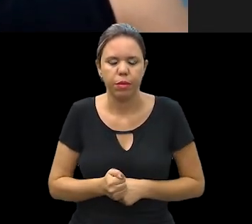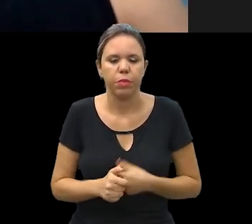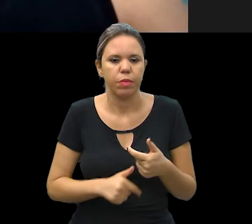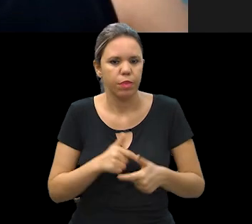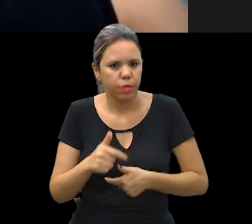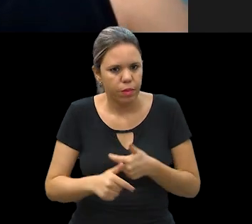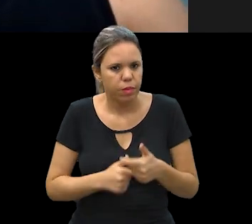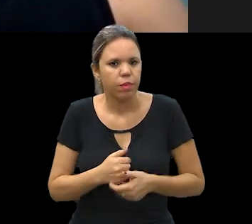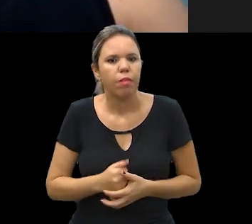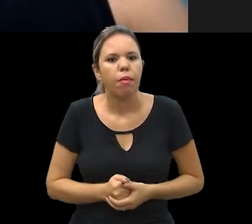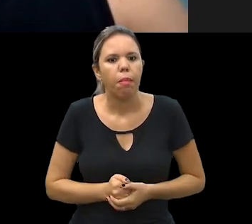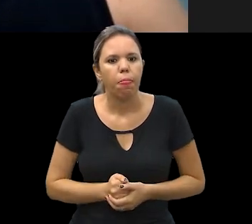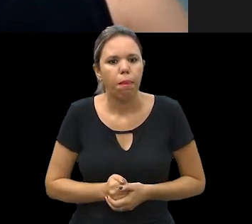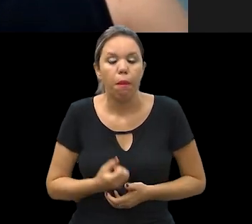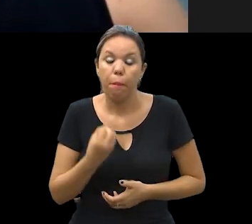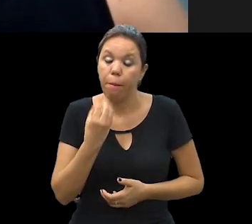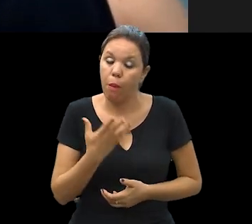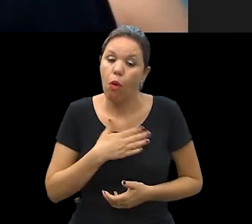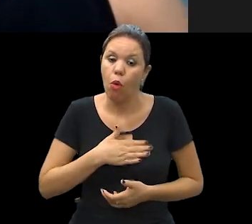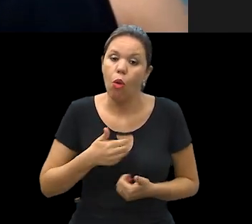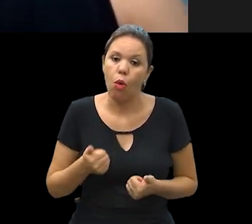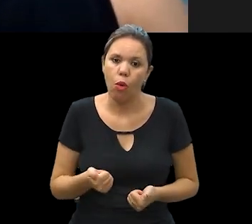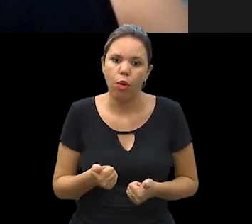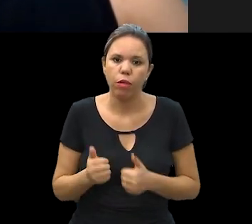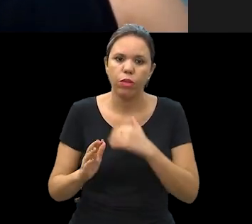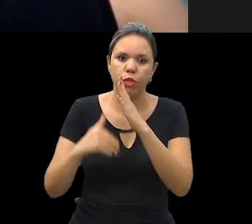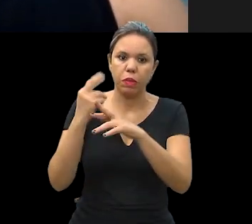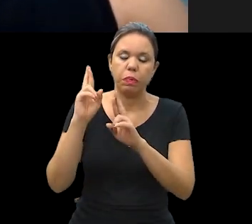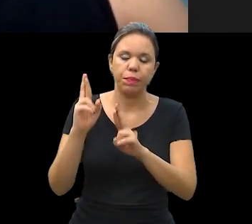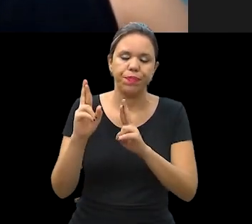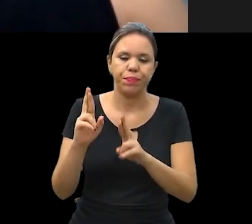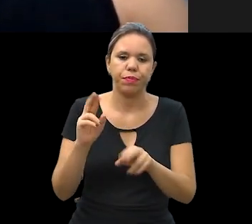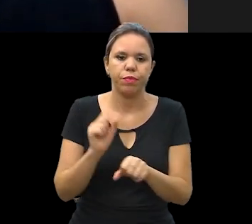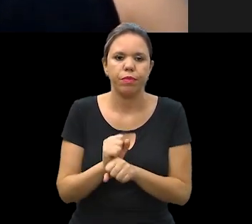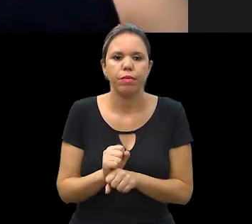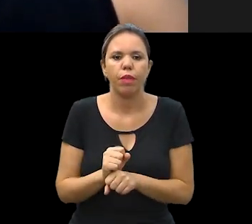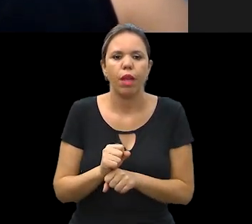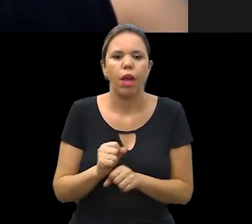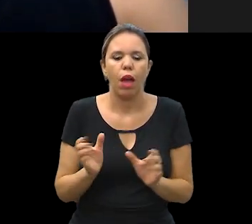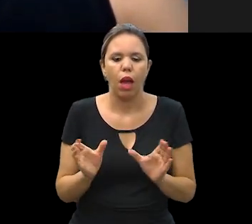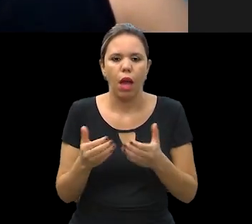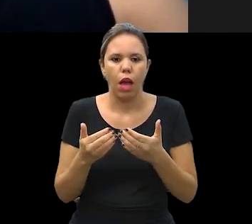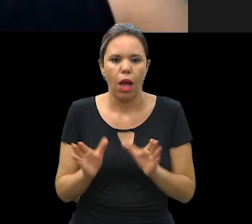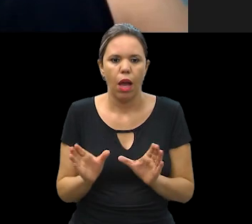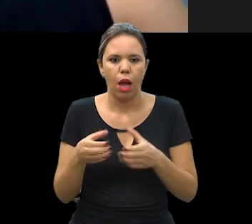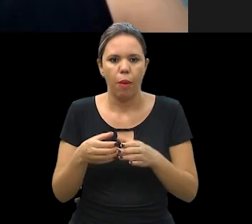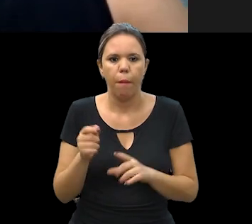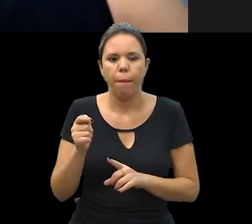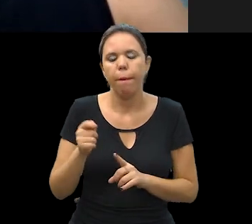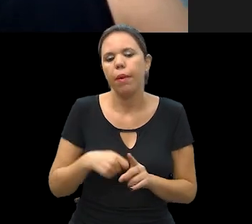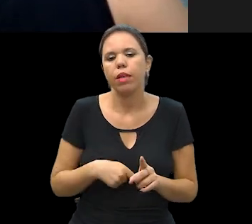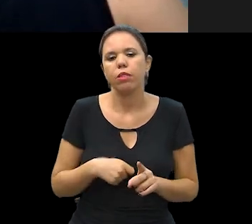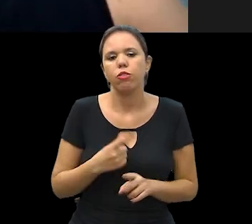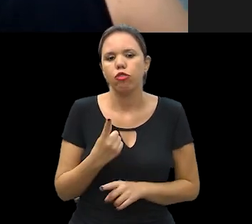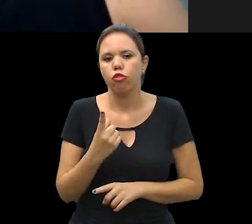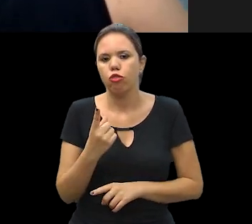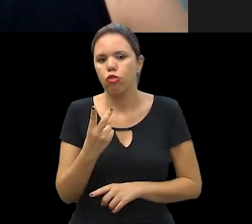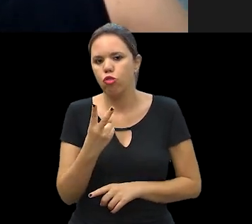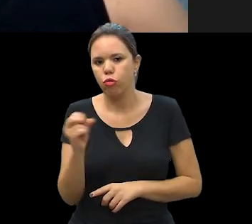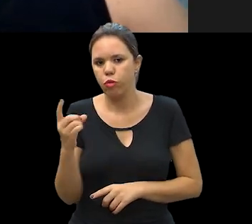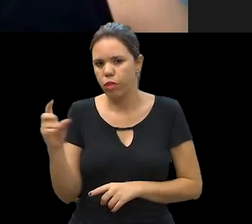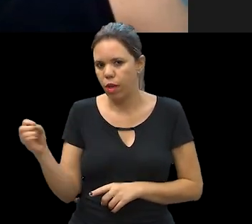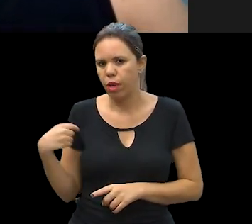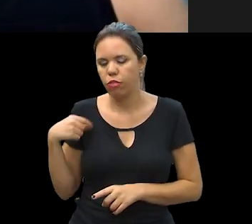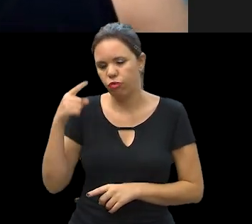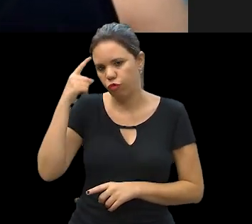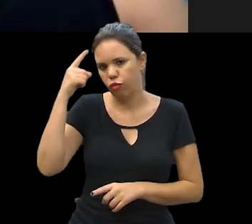A trajetória está sendo muito boa, assim, foi além do esperado. Eu montei a banda no meio de 2010, mais ou menos,